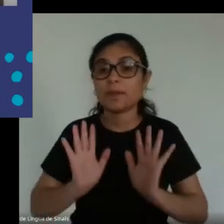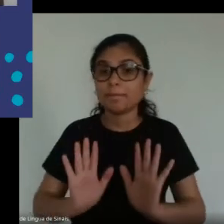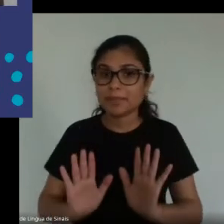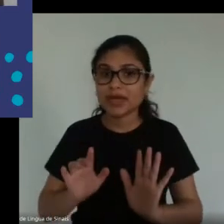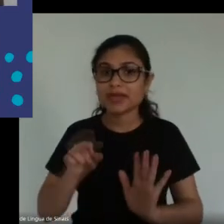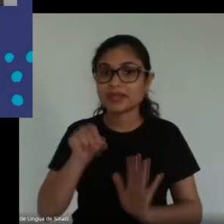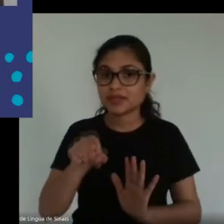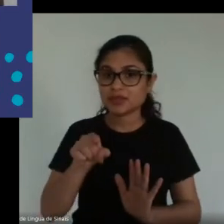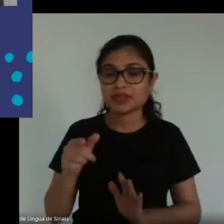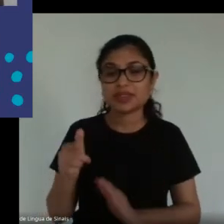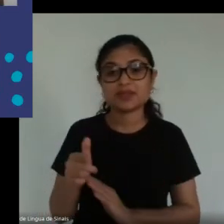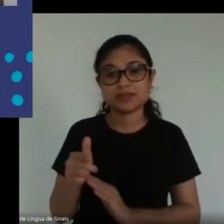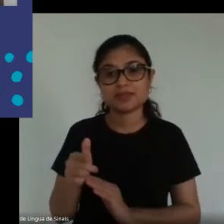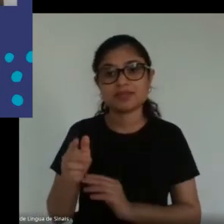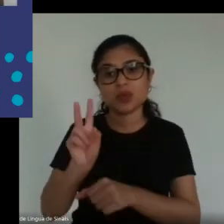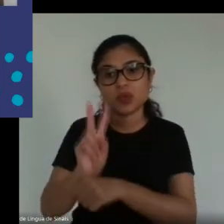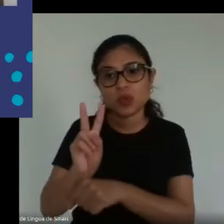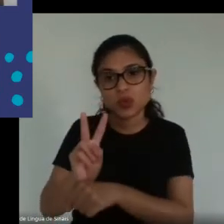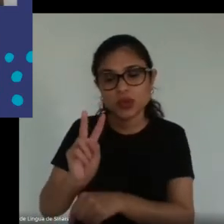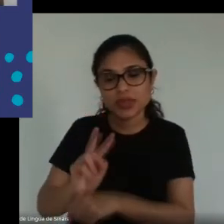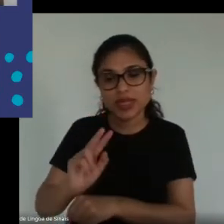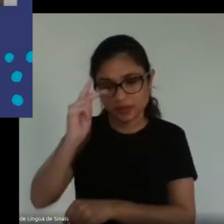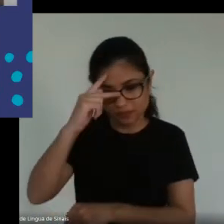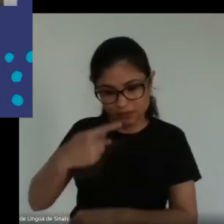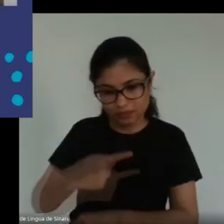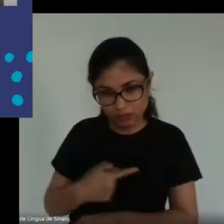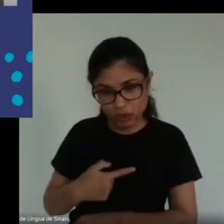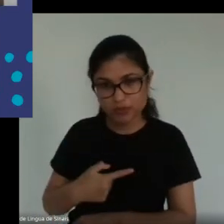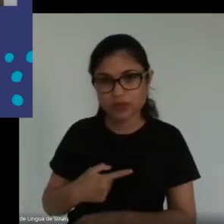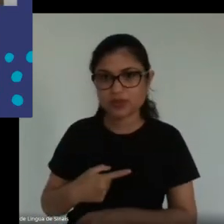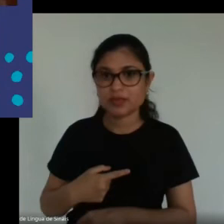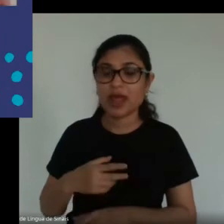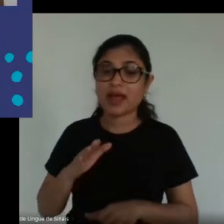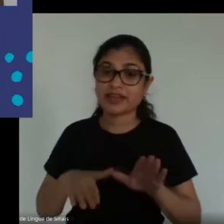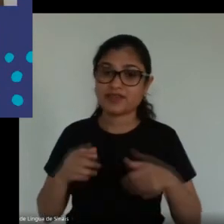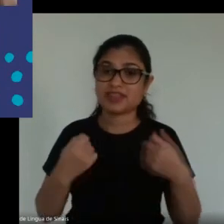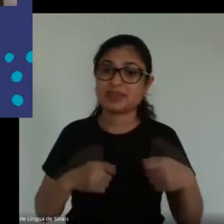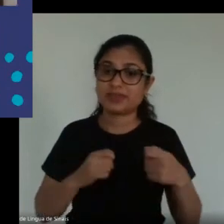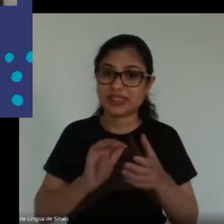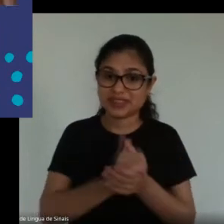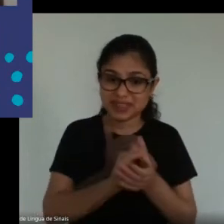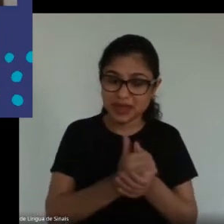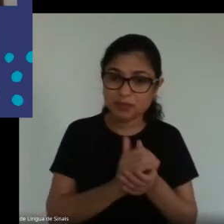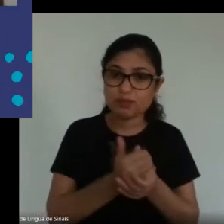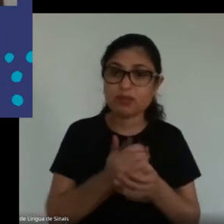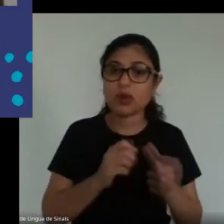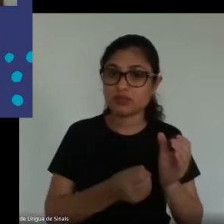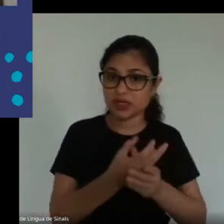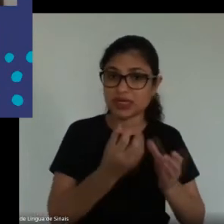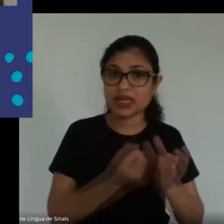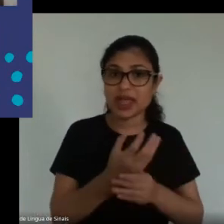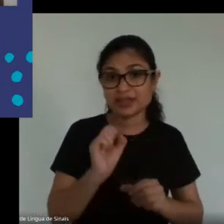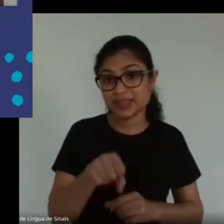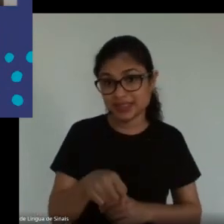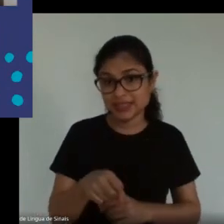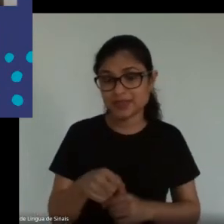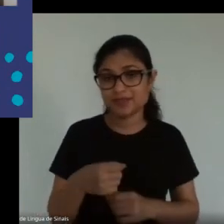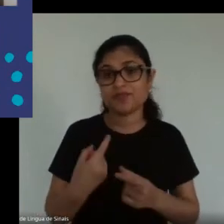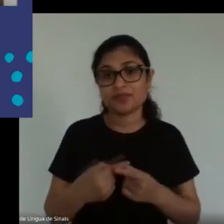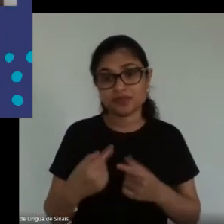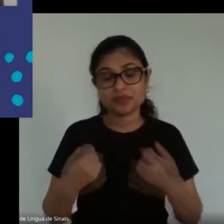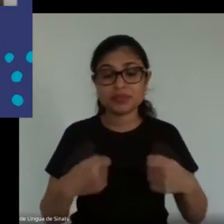autocuidado, eu fui fazer sabão, entendeu? Para poder ter mais sabão, porque as pessoas